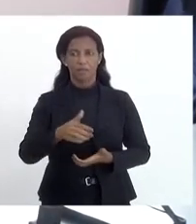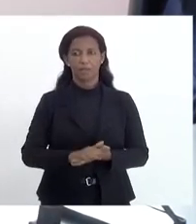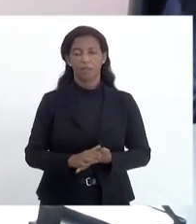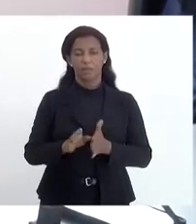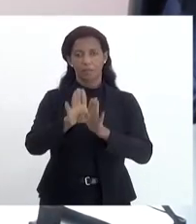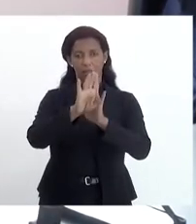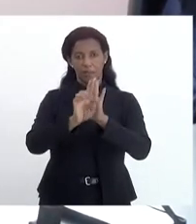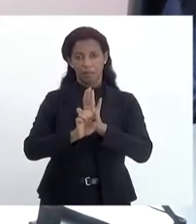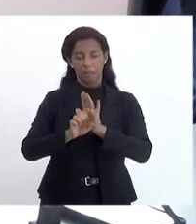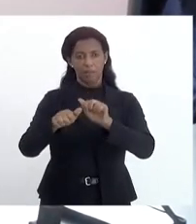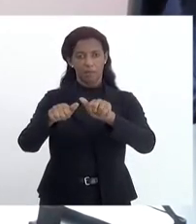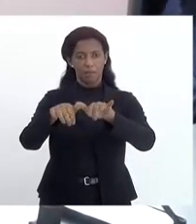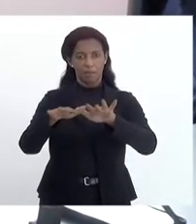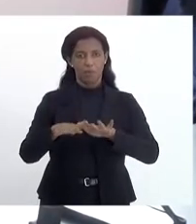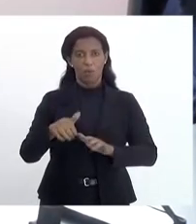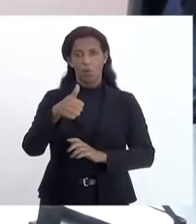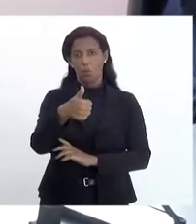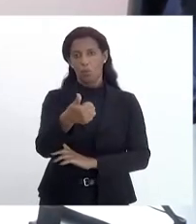Emendas de plenário ao projeto de lei